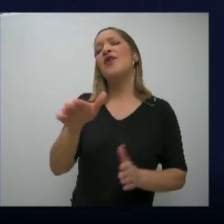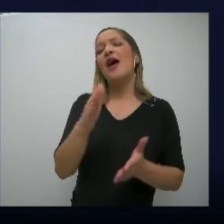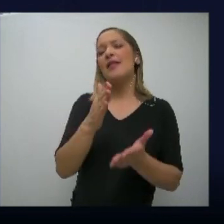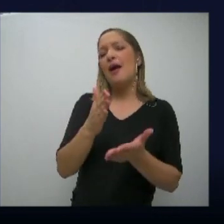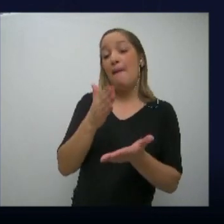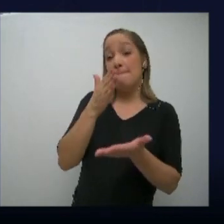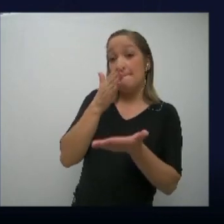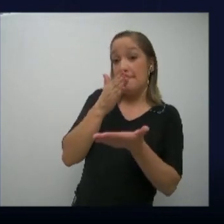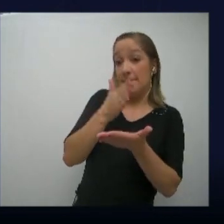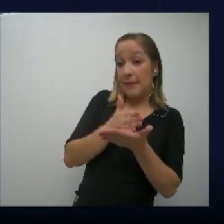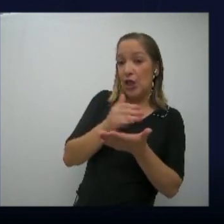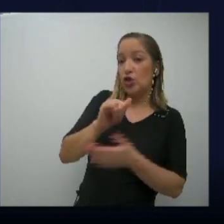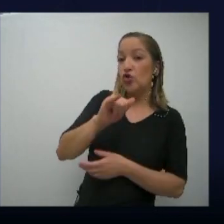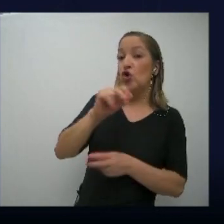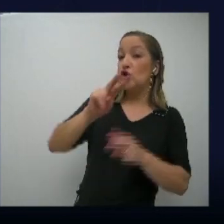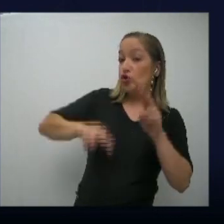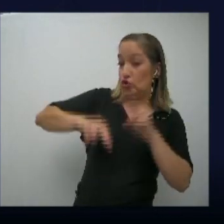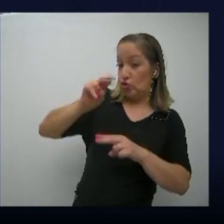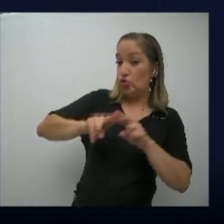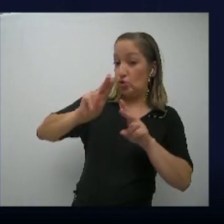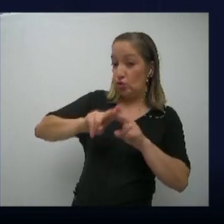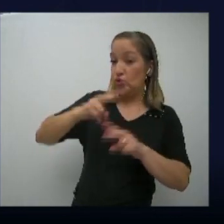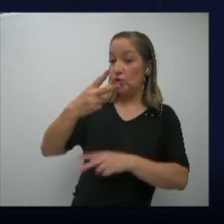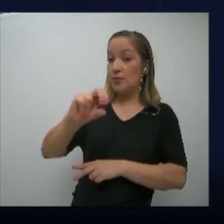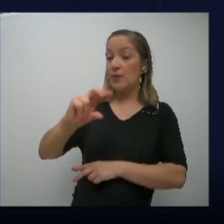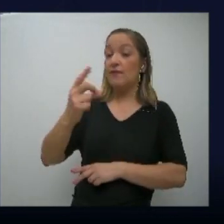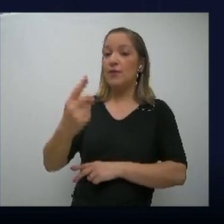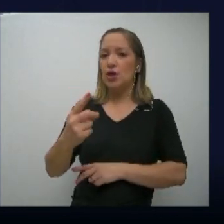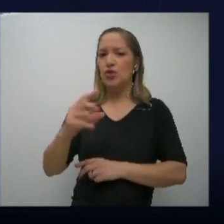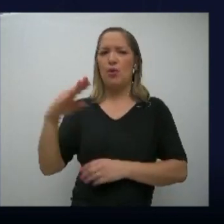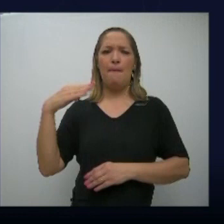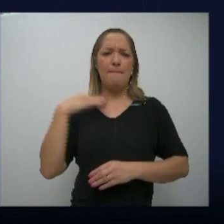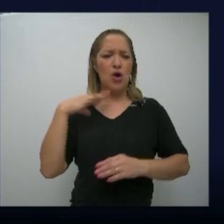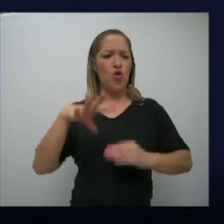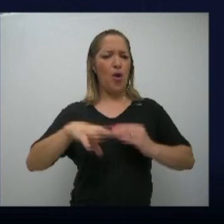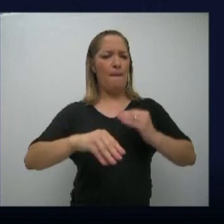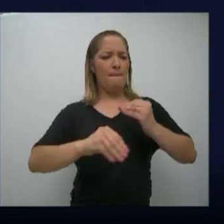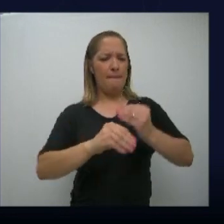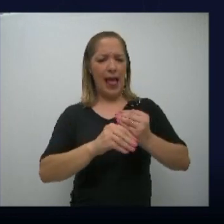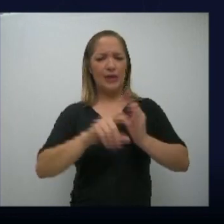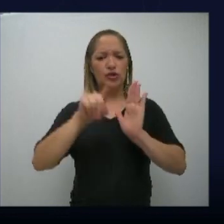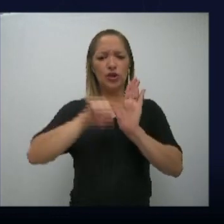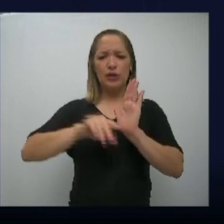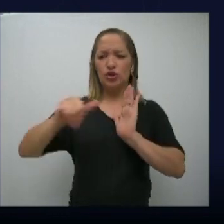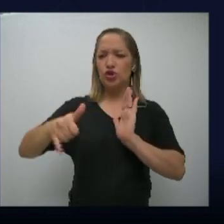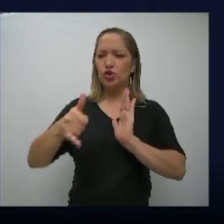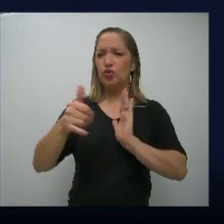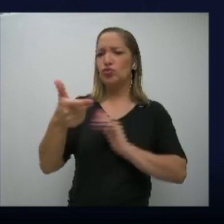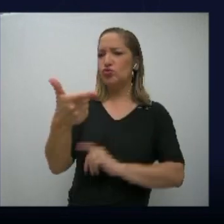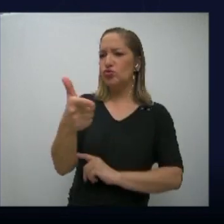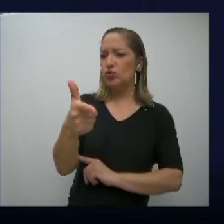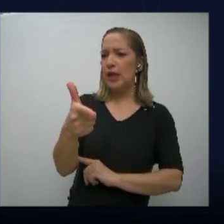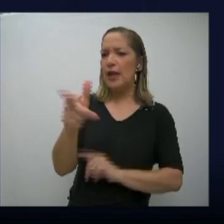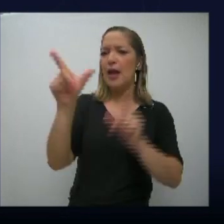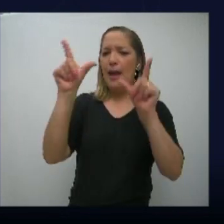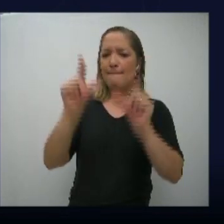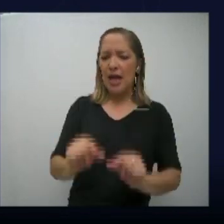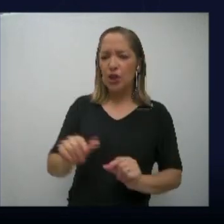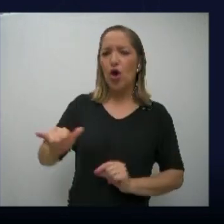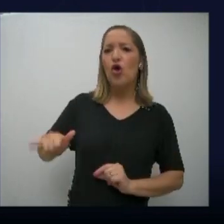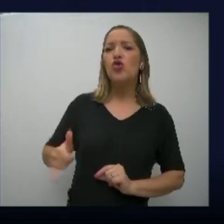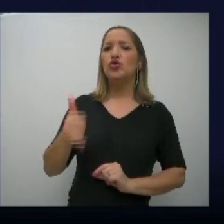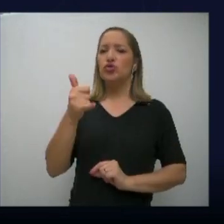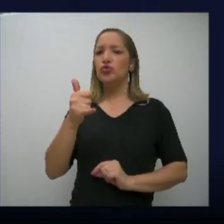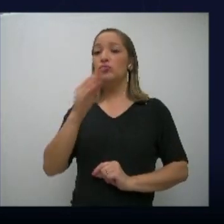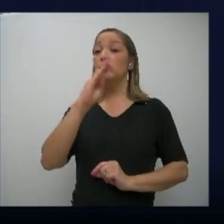próximo ano a gente tenha já de fato um banco completo nele aqui no banco completo sem tarifa a gente vai ter o menor juros do Brasil